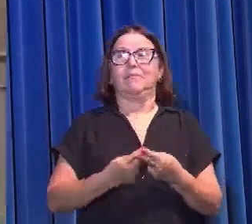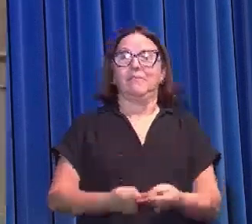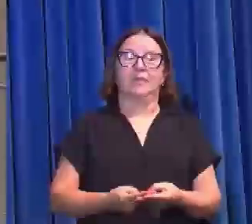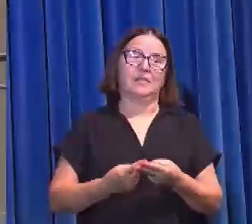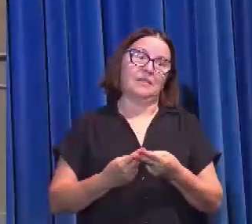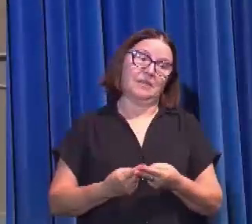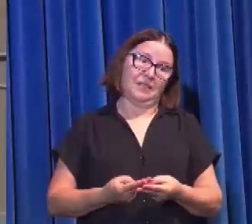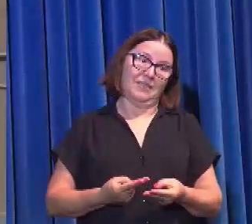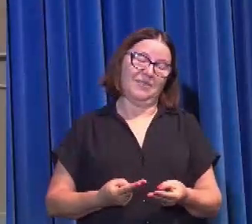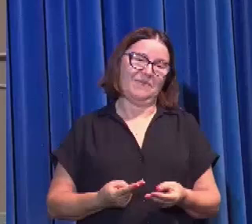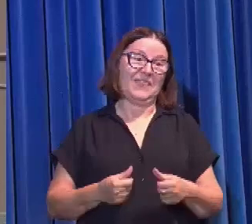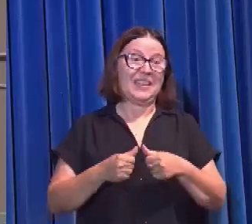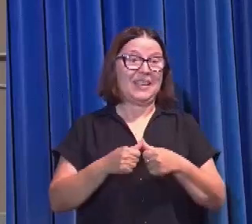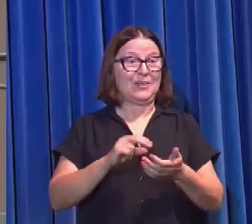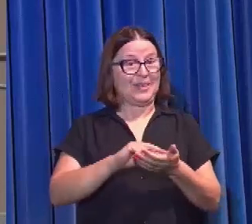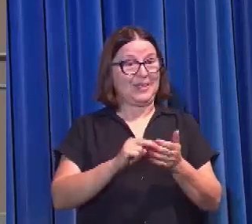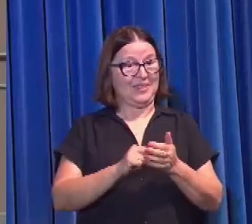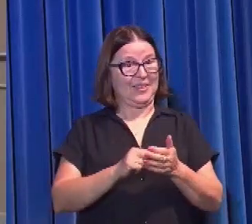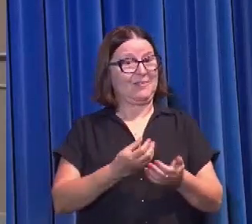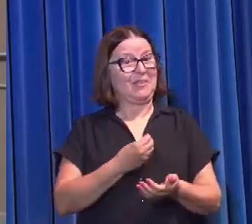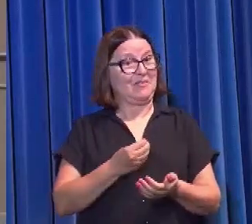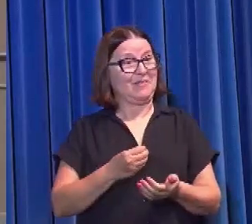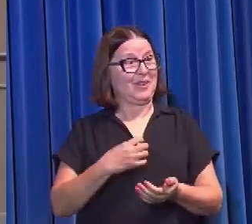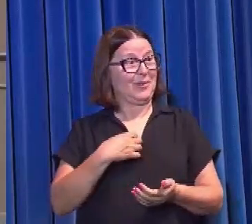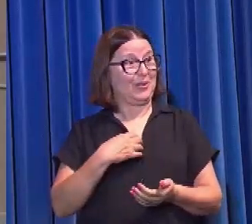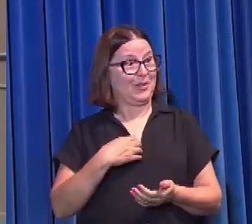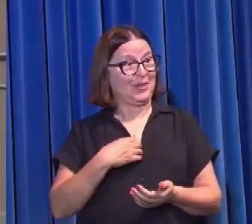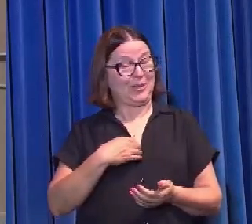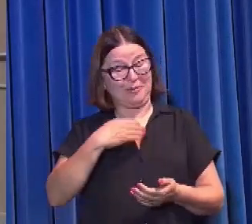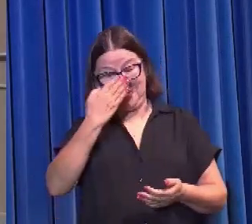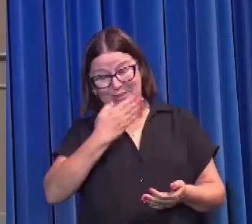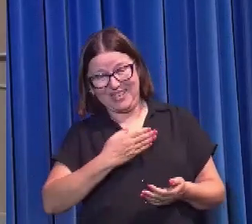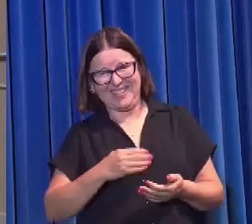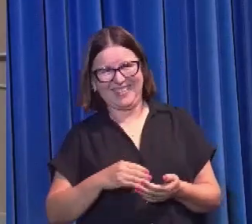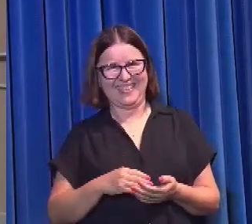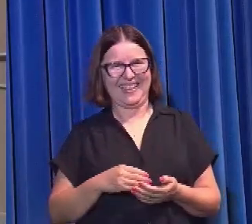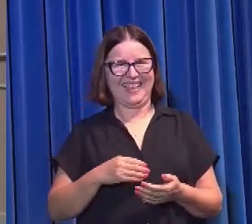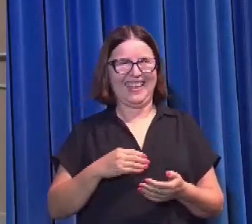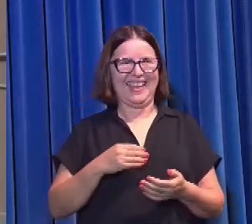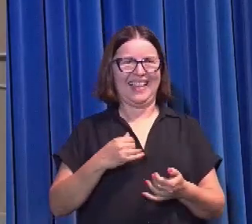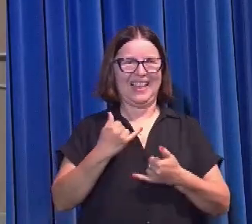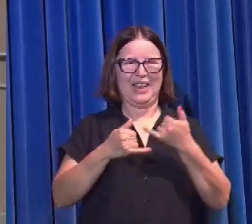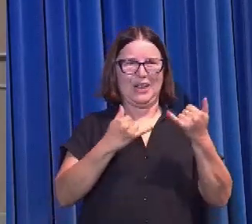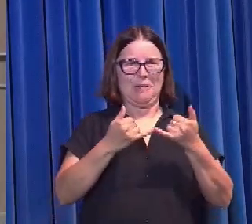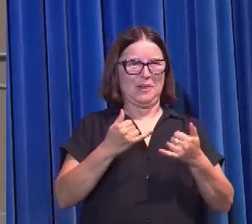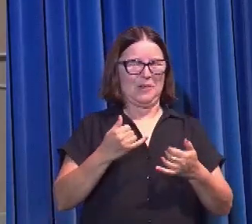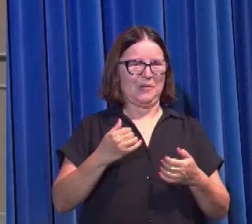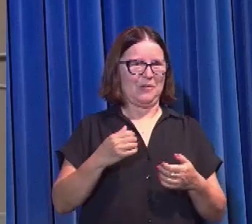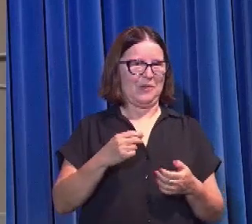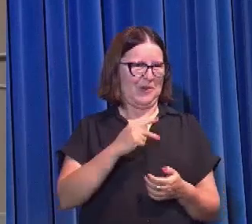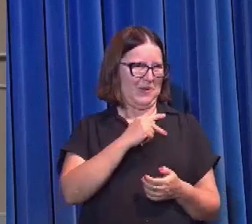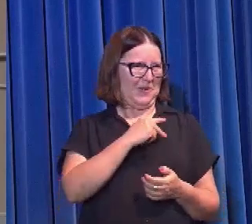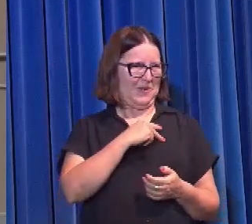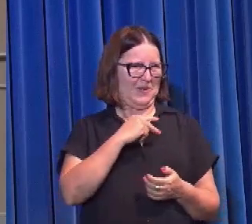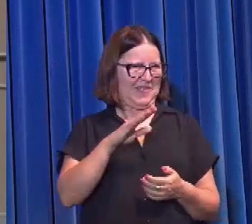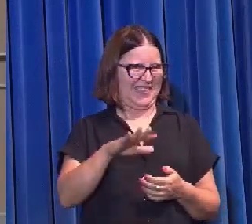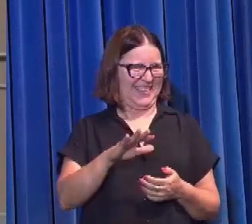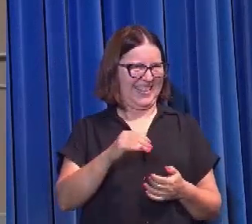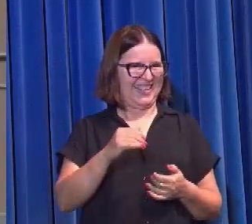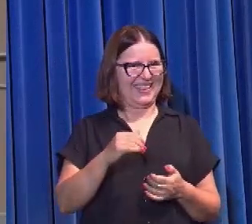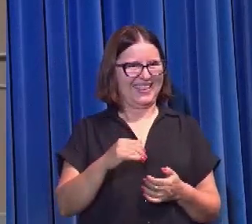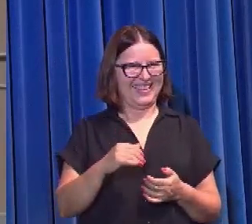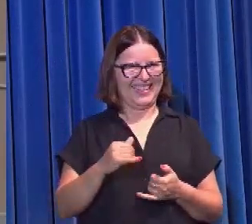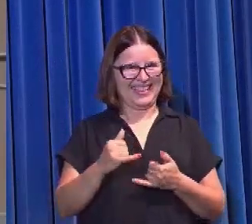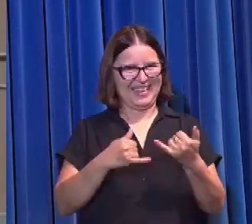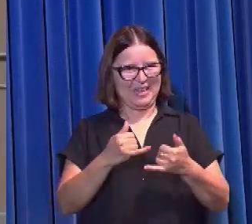maneira digna. Estou brincando, viu, Maurício? É um irmão querido aí. E, irmãos, nós